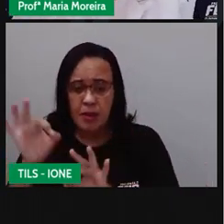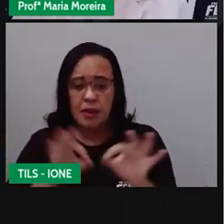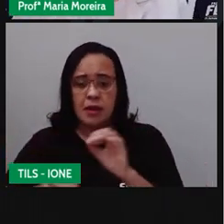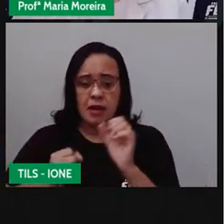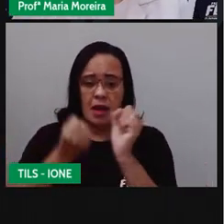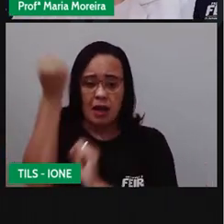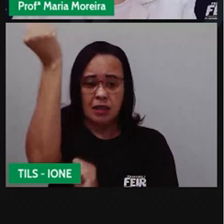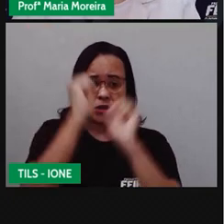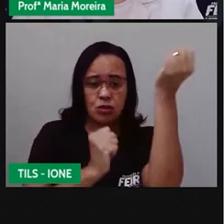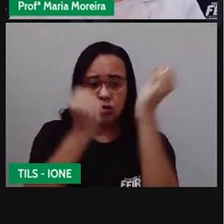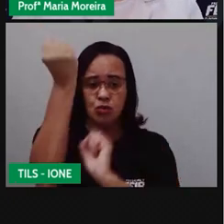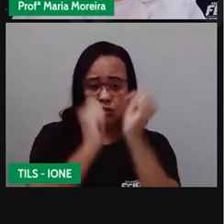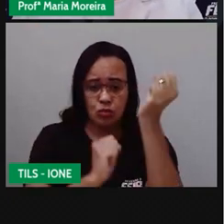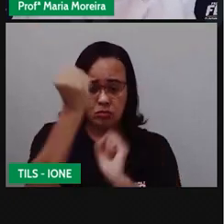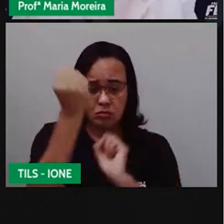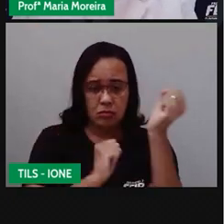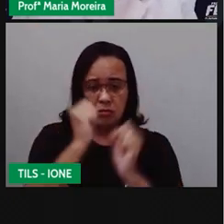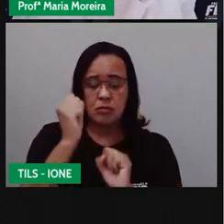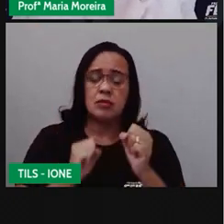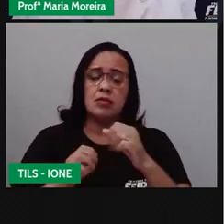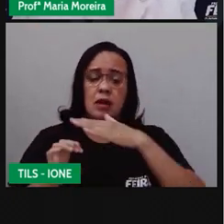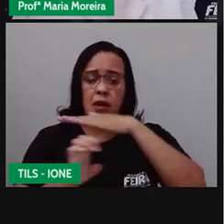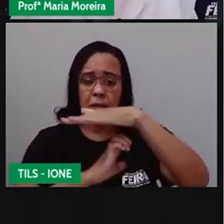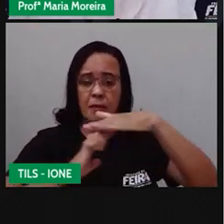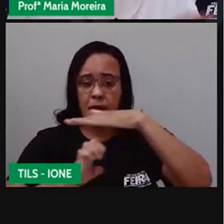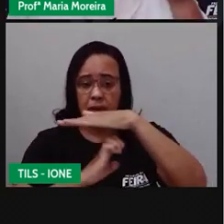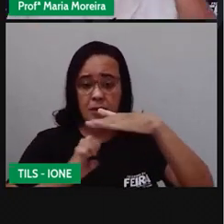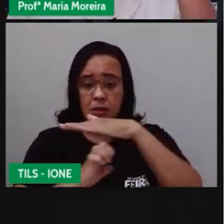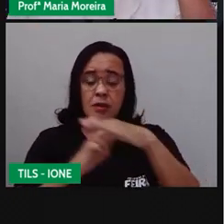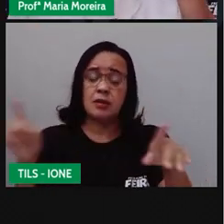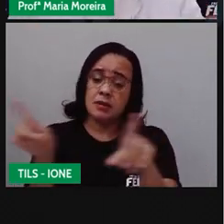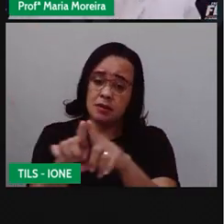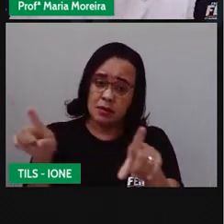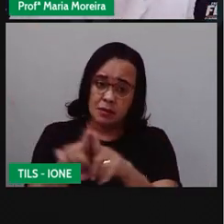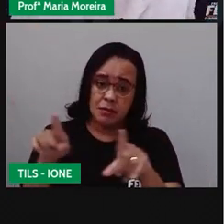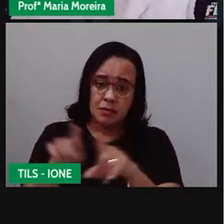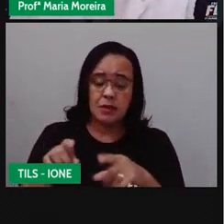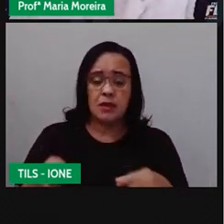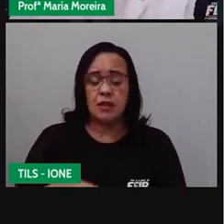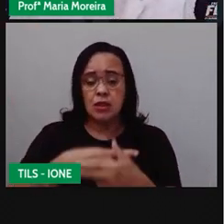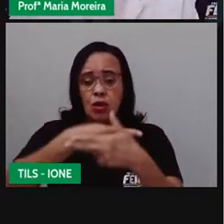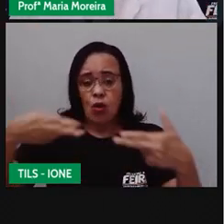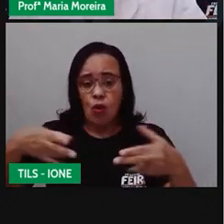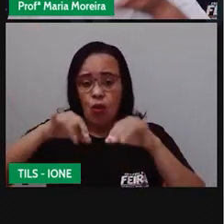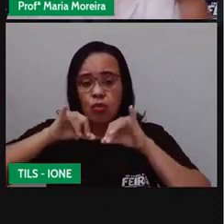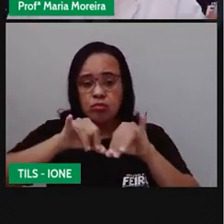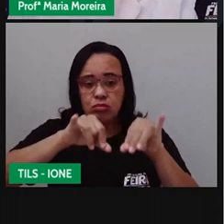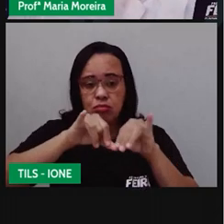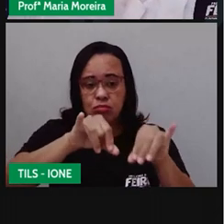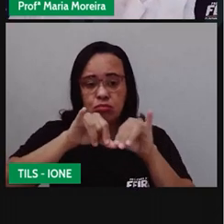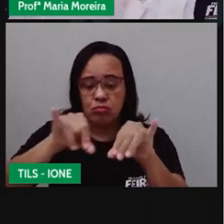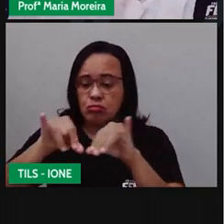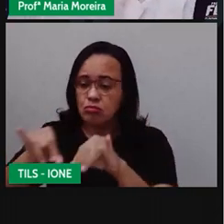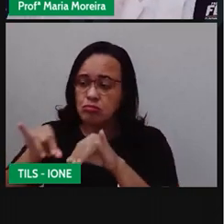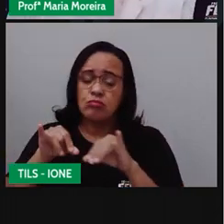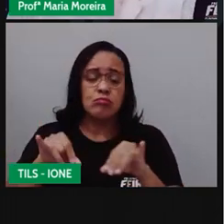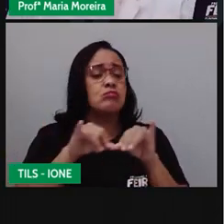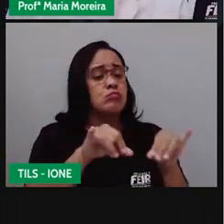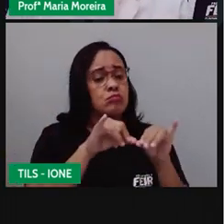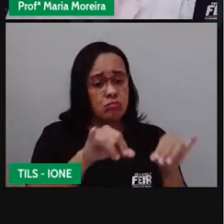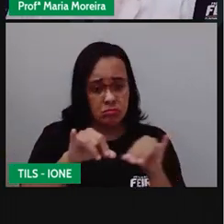E mercadorias para serem o quê? Comercializadas. Eu tenho certeza, né, que vários responsáveis